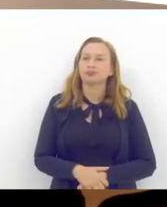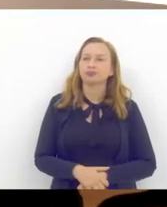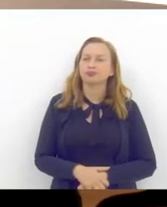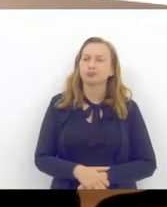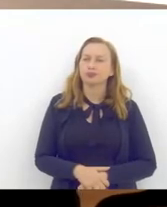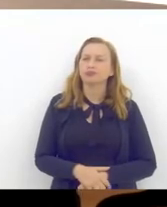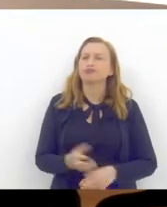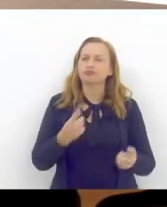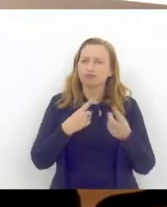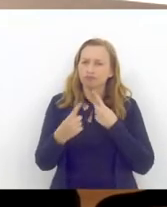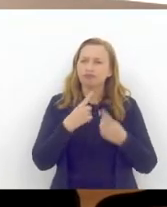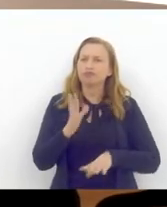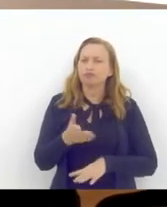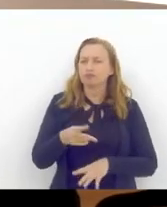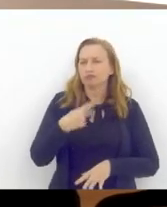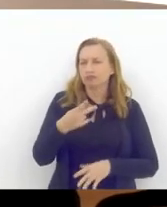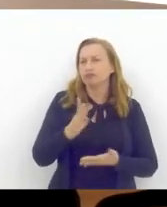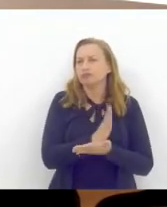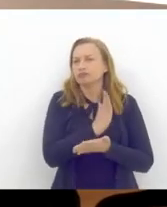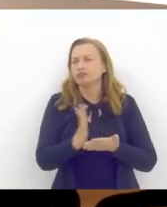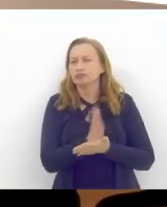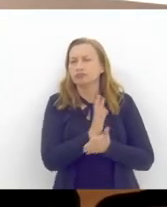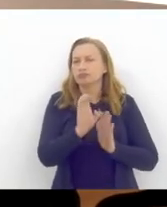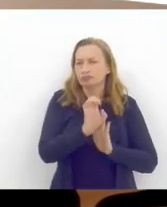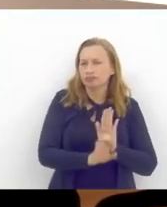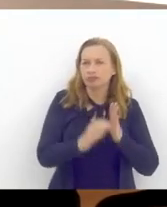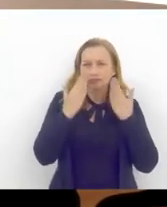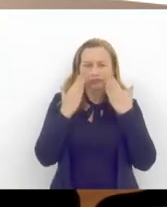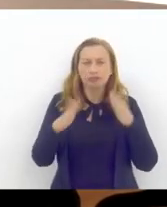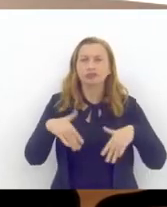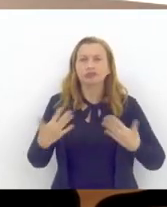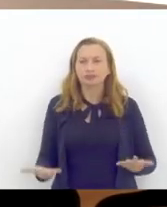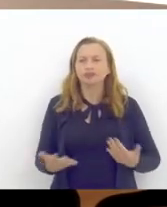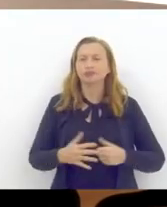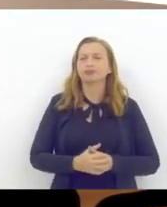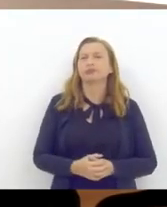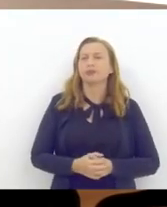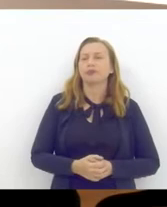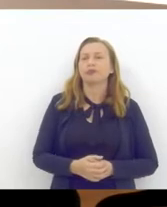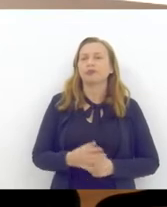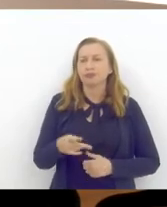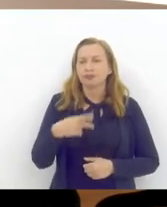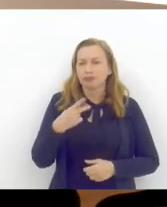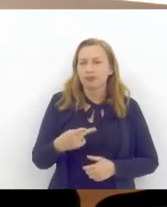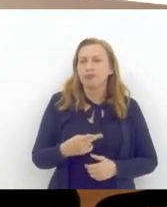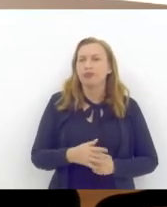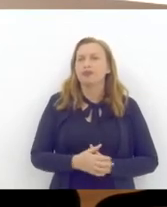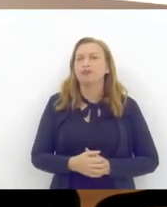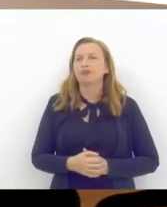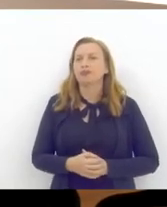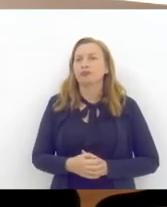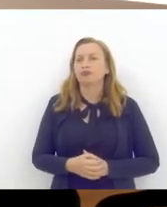e essas discussões já foram colocadas em algumas emendas aqui que foram apresentadas. Então, só reiterar a